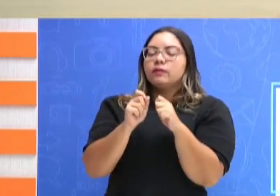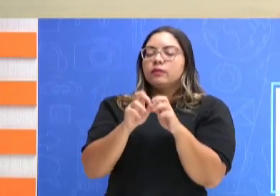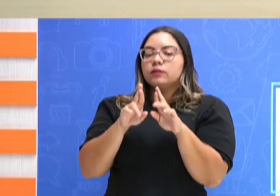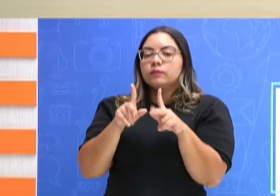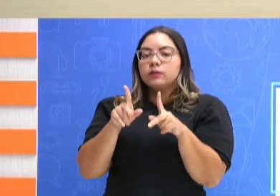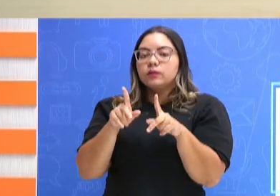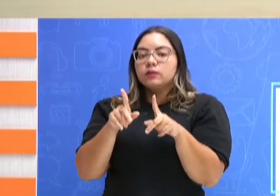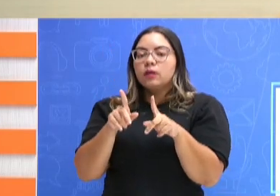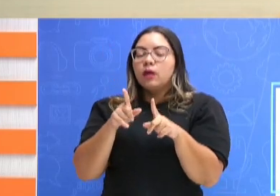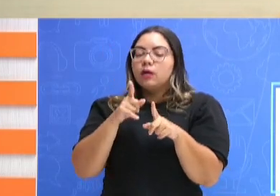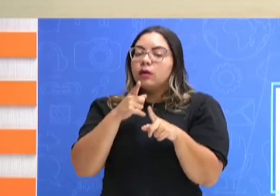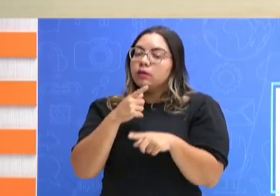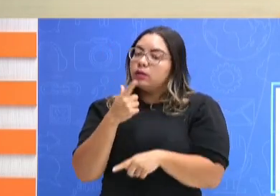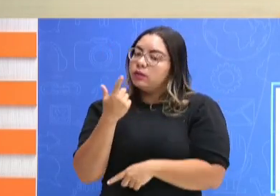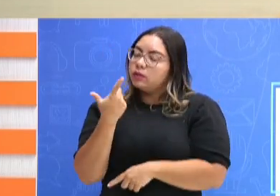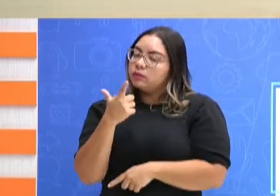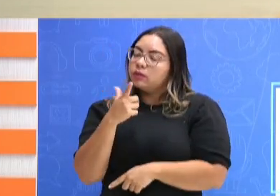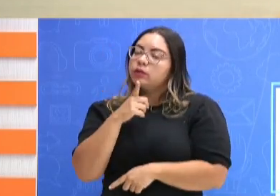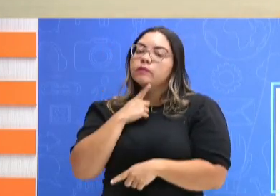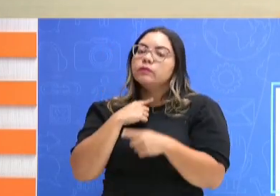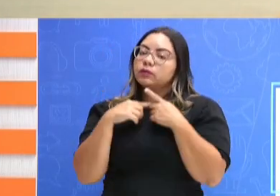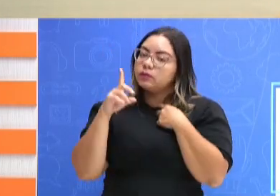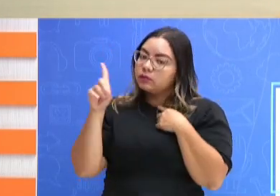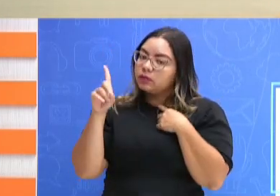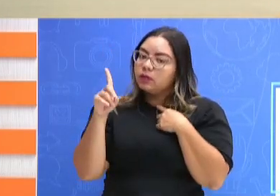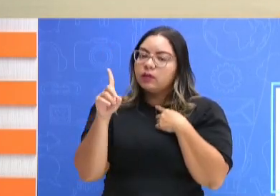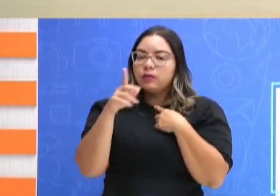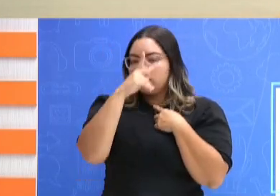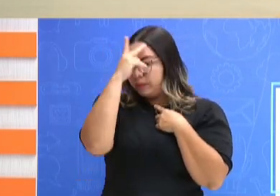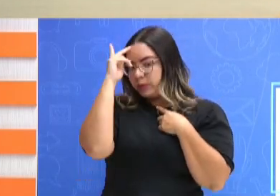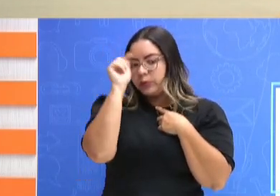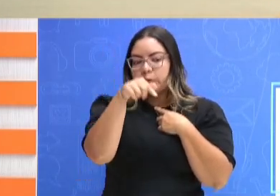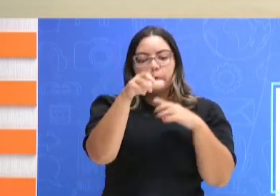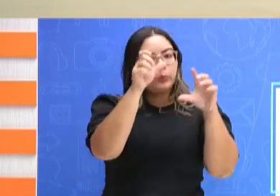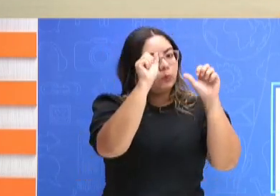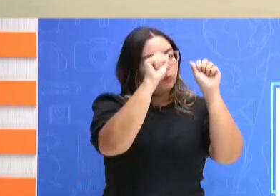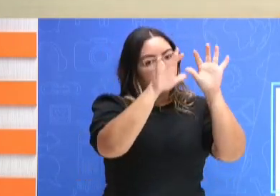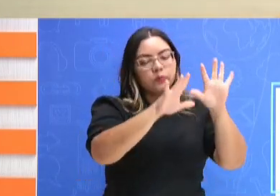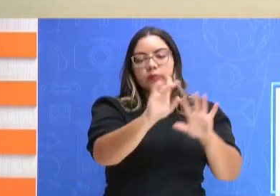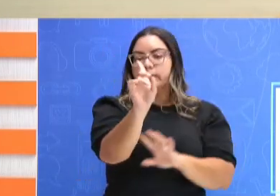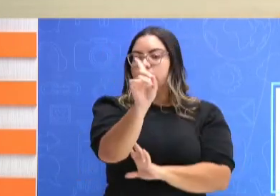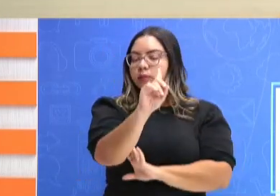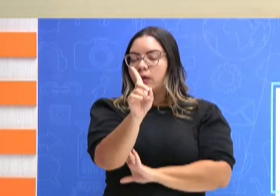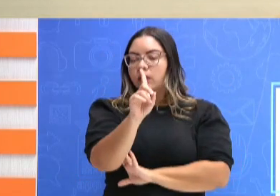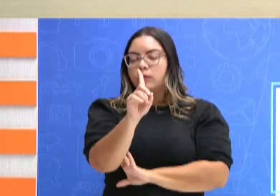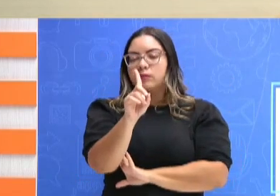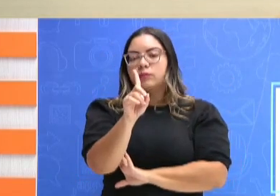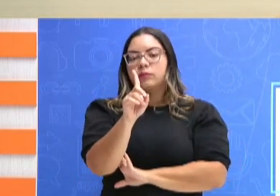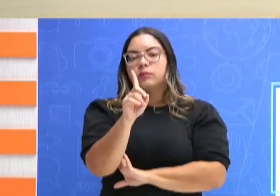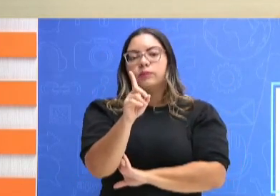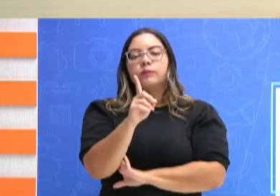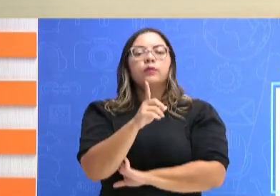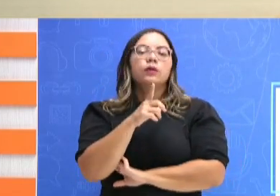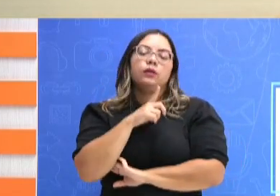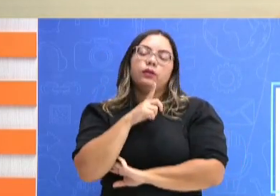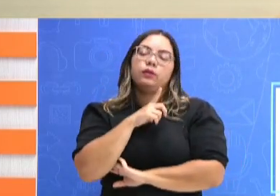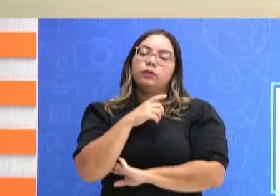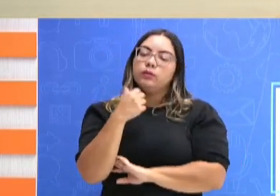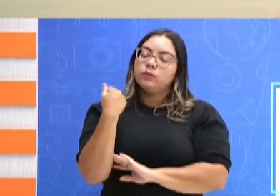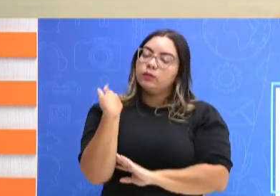aquele que tentar, tenha certeza que isso não será abençoado, não. Porque o que, independente se é situação ou oposição, nós temos que pensar no que é